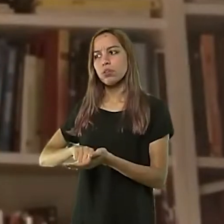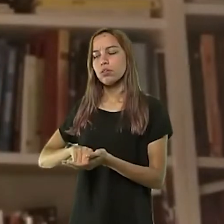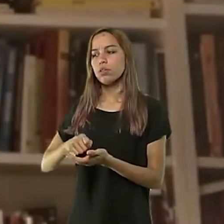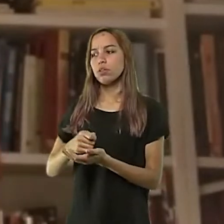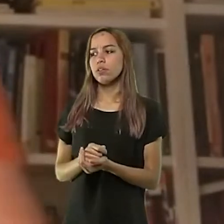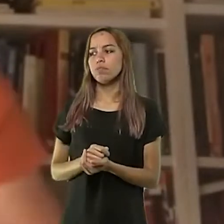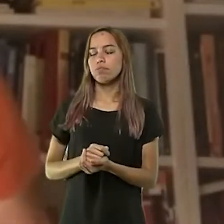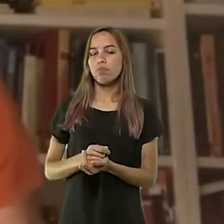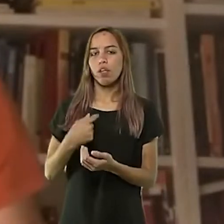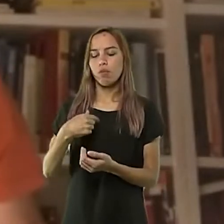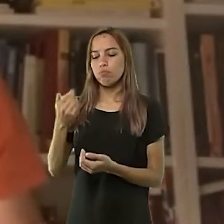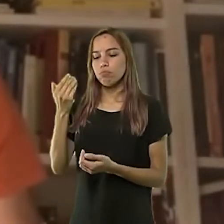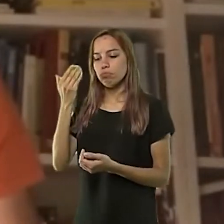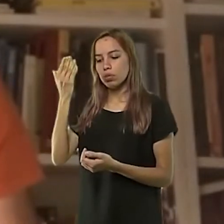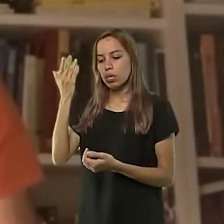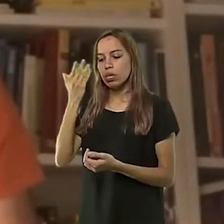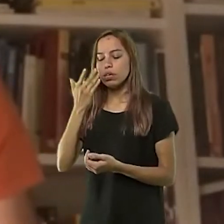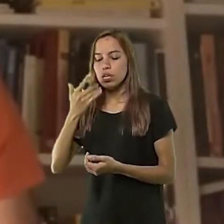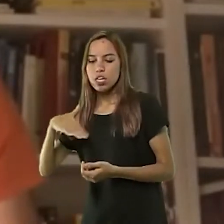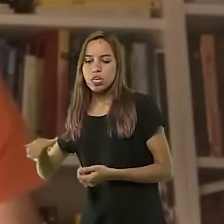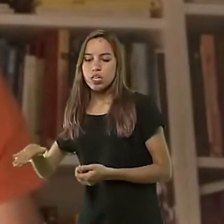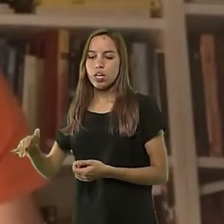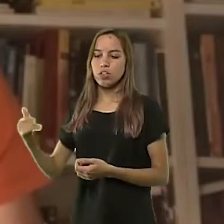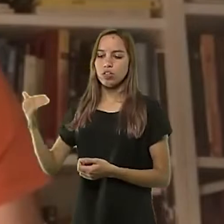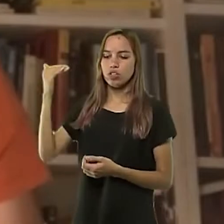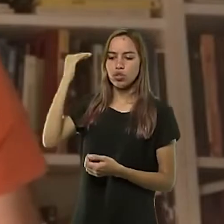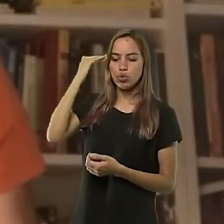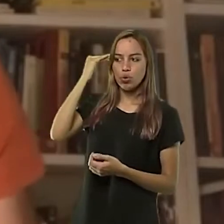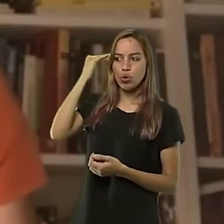quando criança e jovem, eram